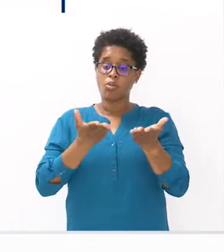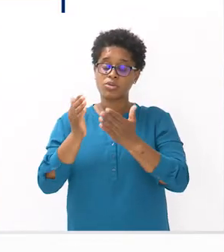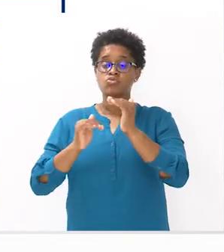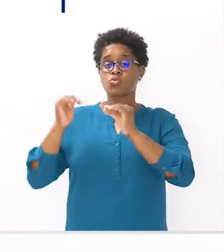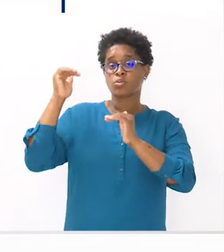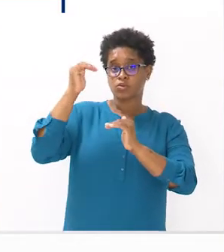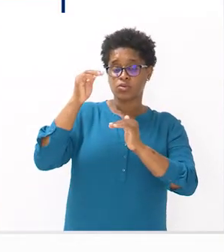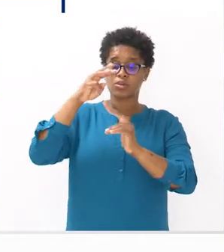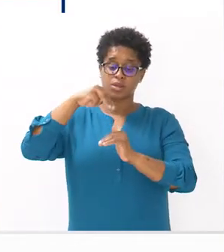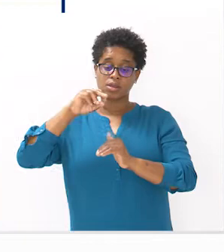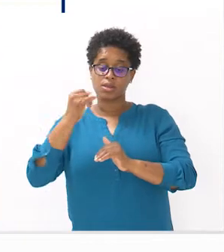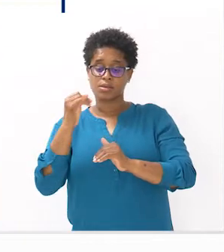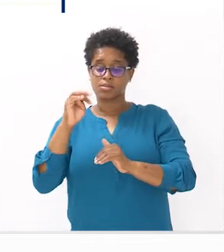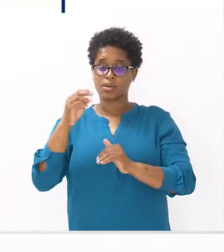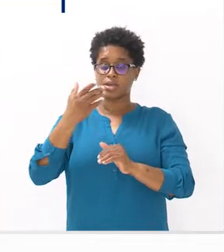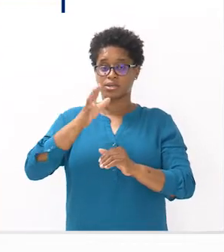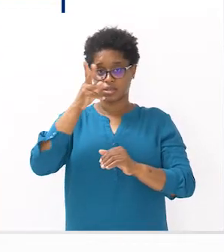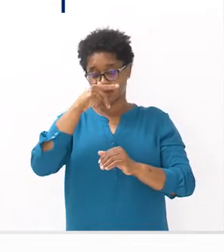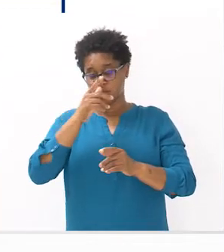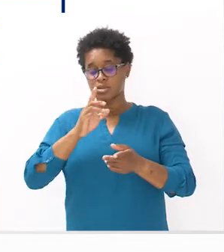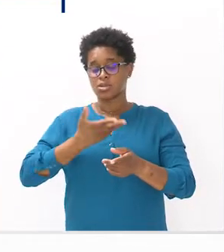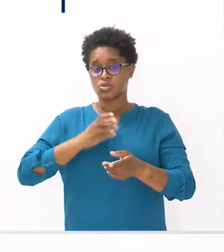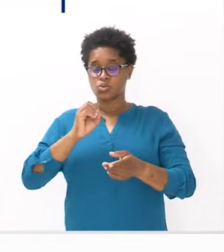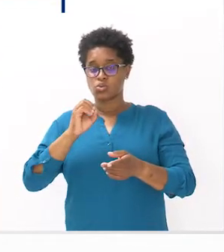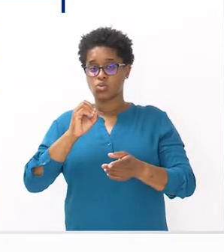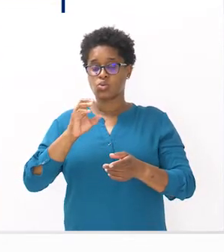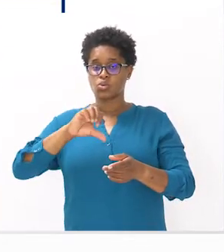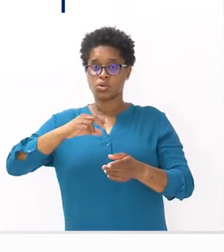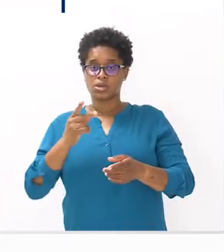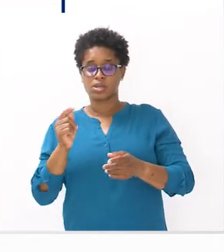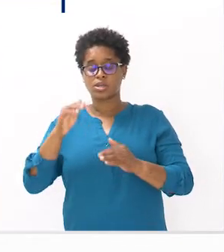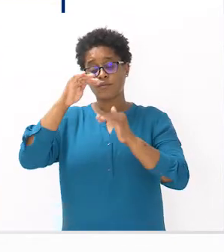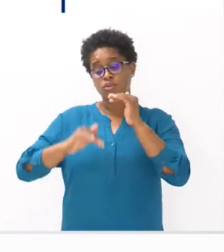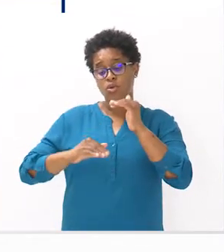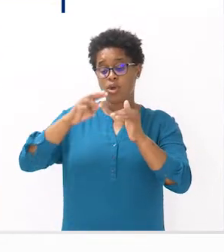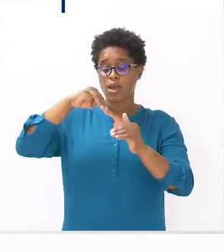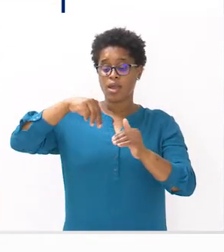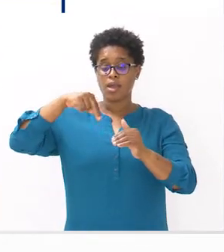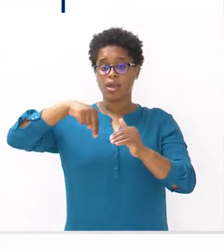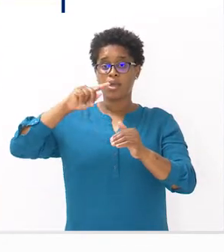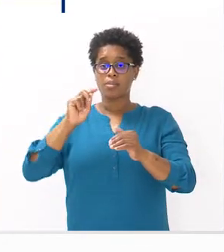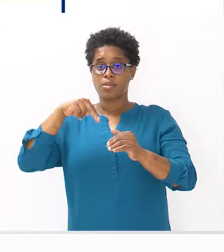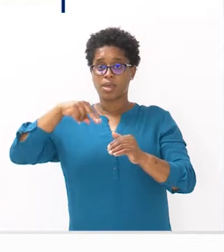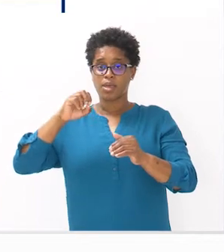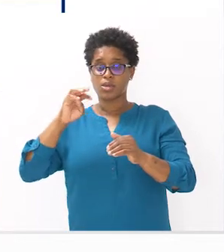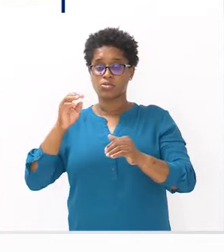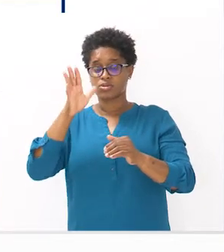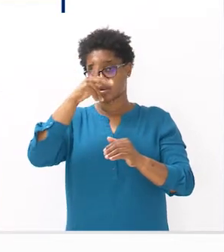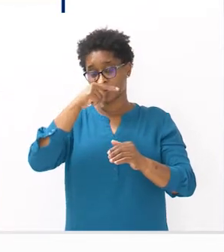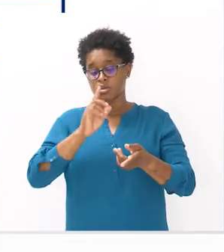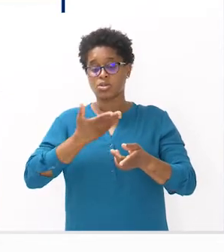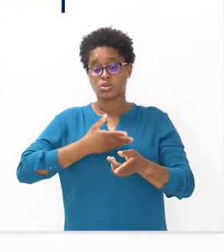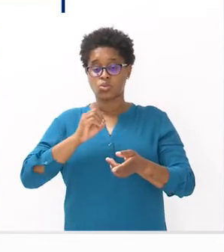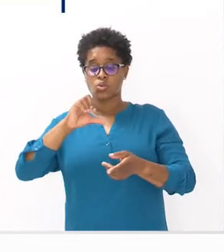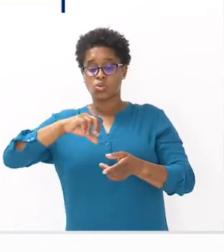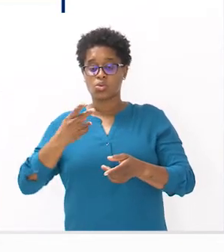superioridade mais triste do que, inferioridade menos triste do que e